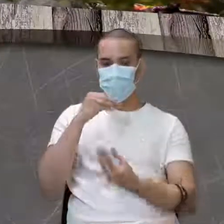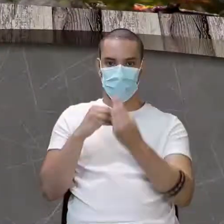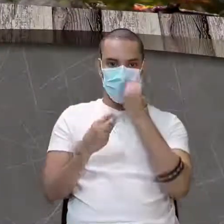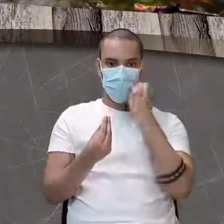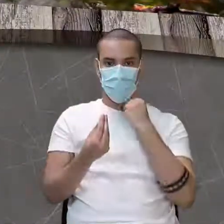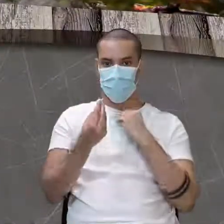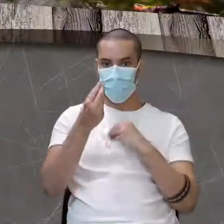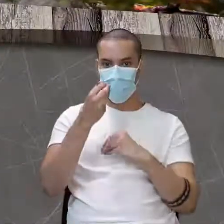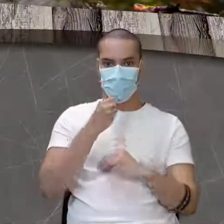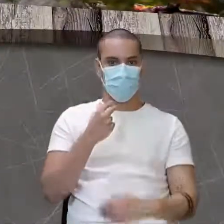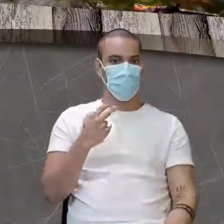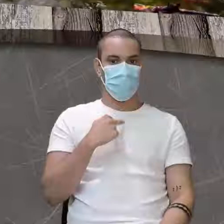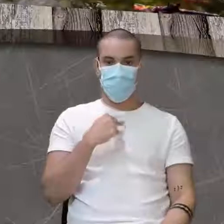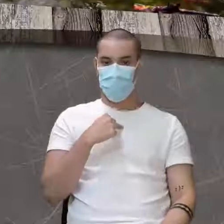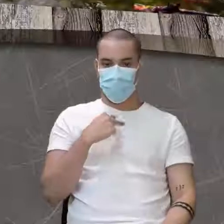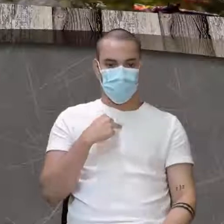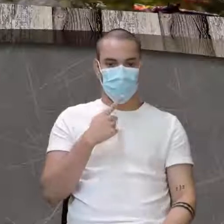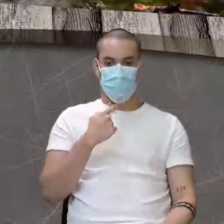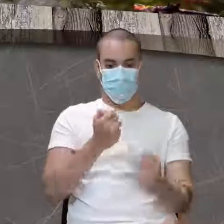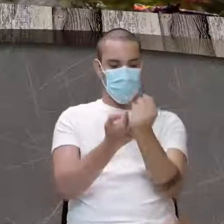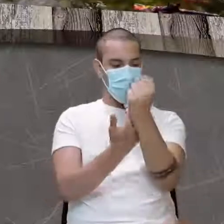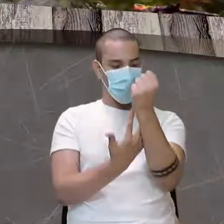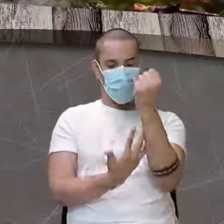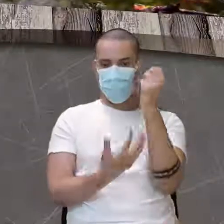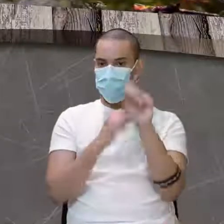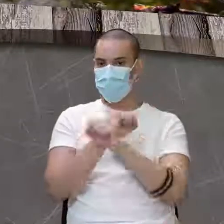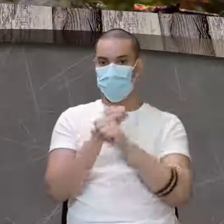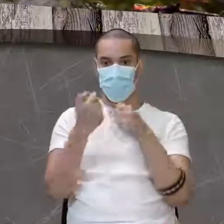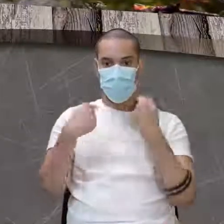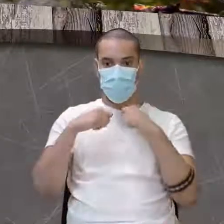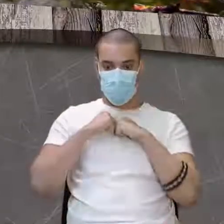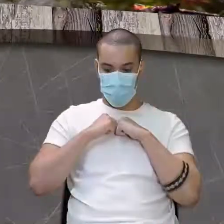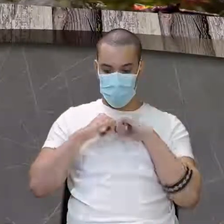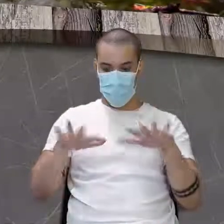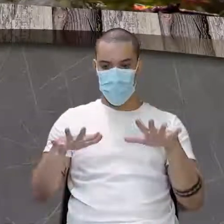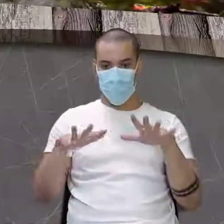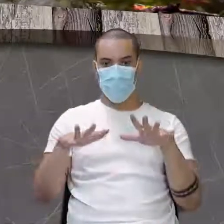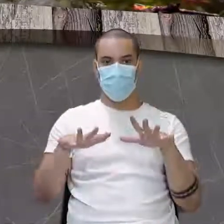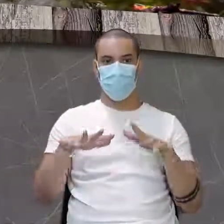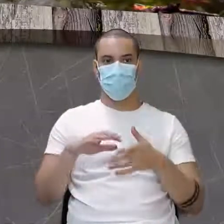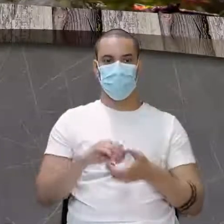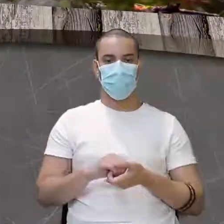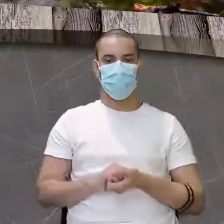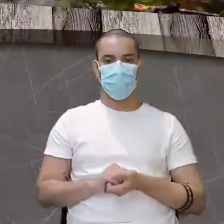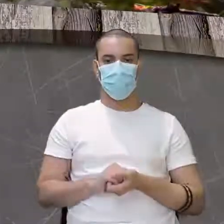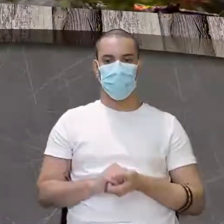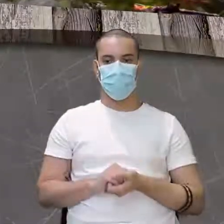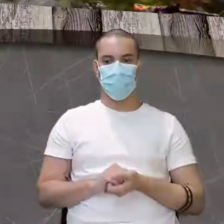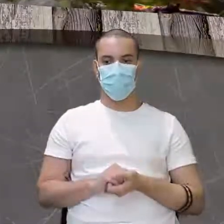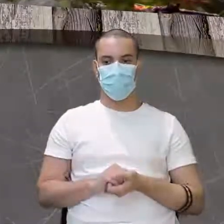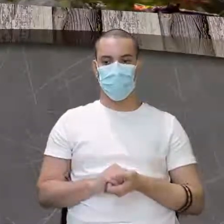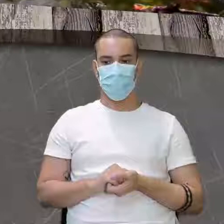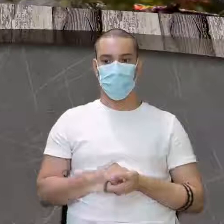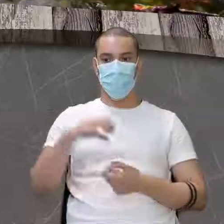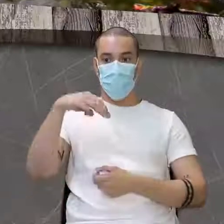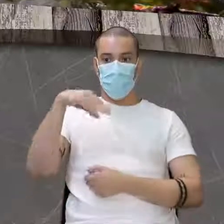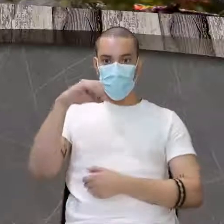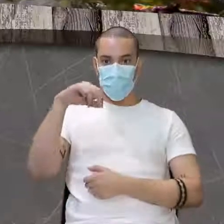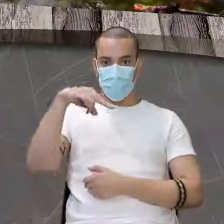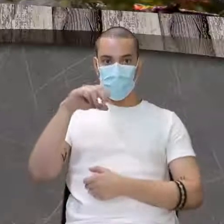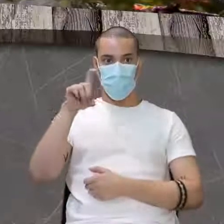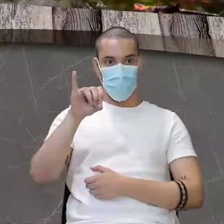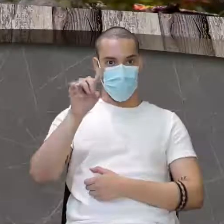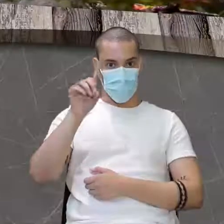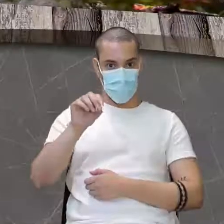pode estar concentrado no nosso organismo, no nosso sangue. Ele precisa ser liberado. Tá? Os monóxidos